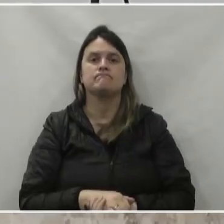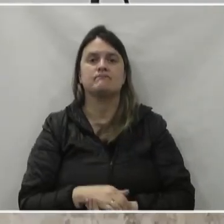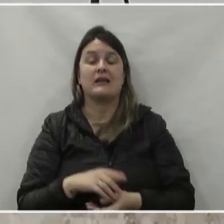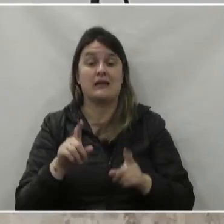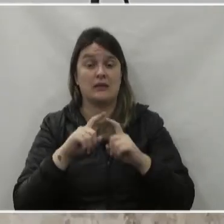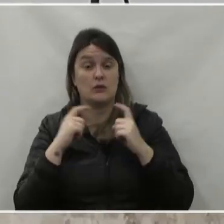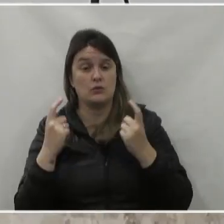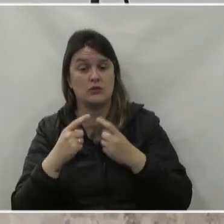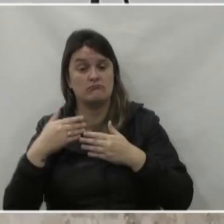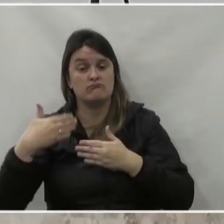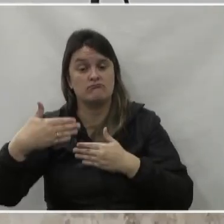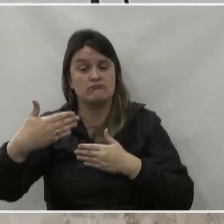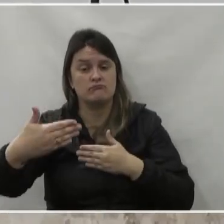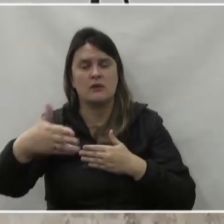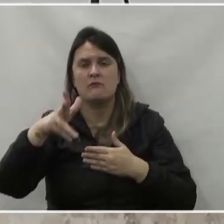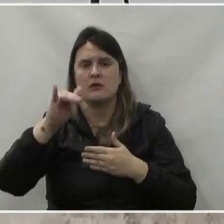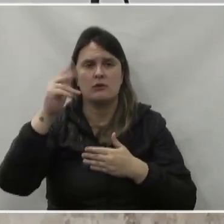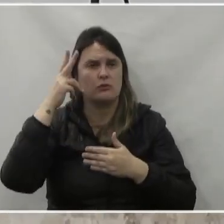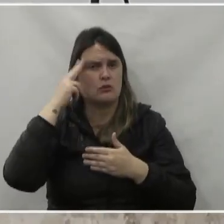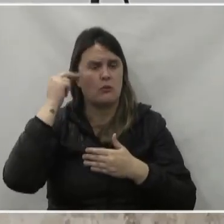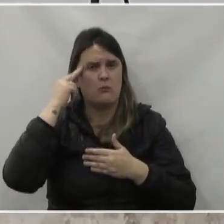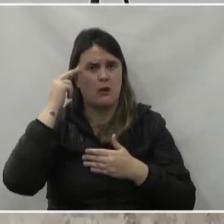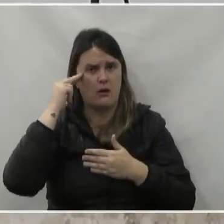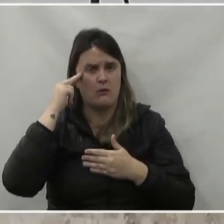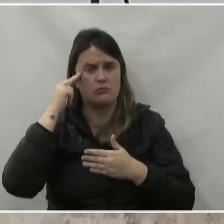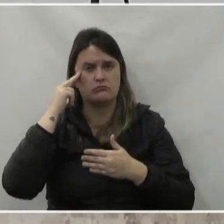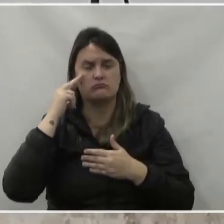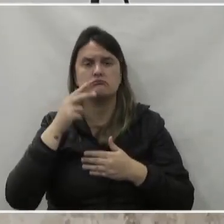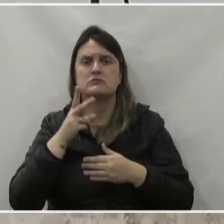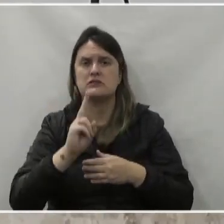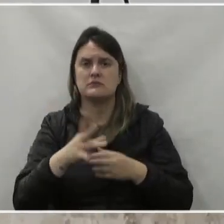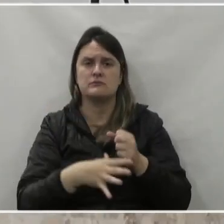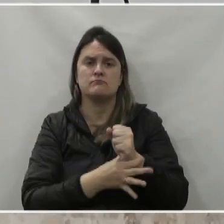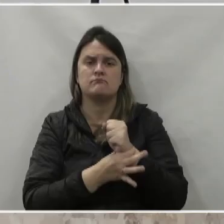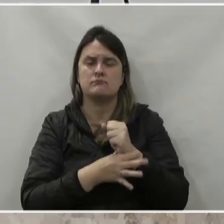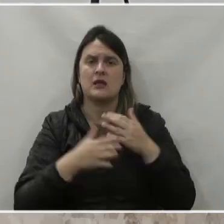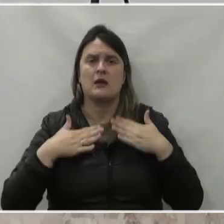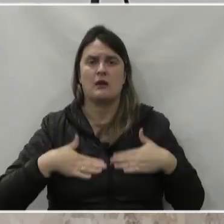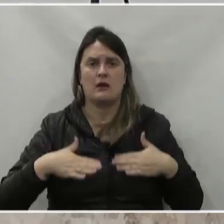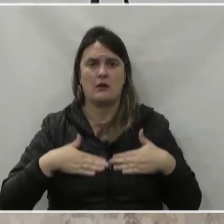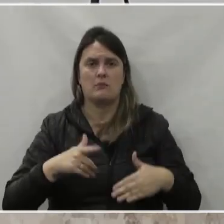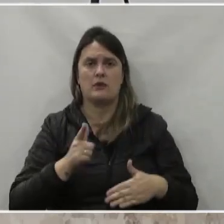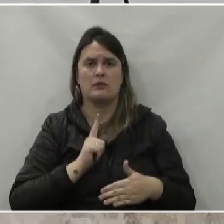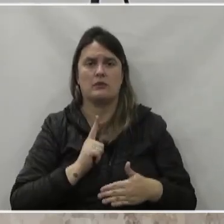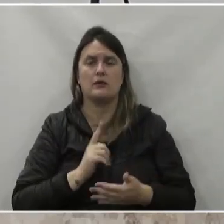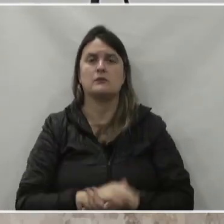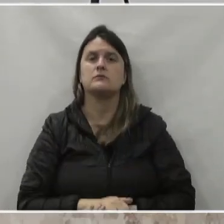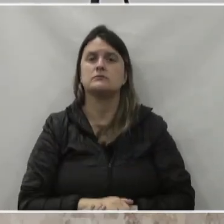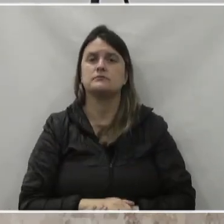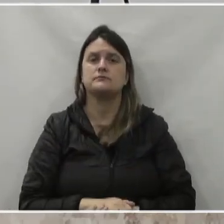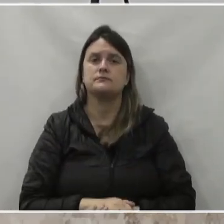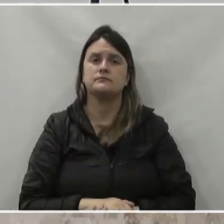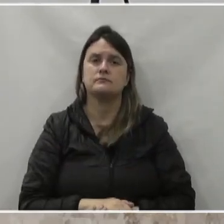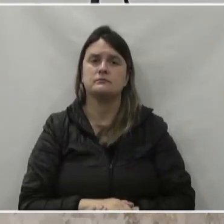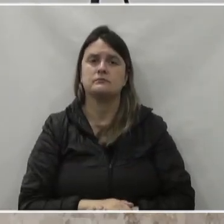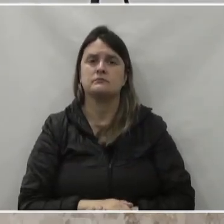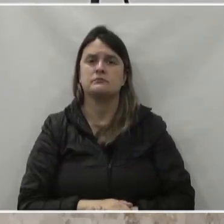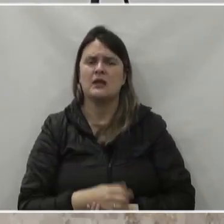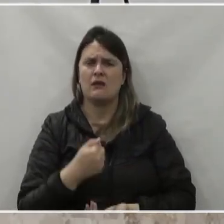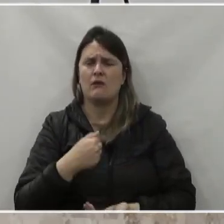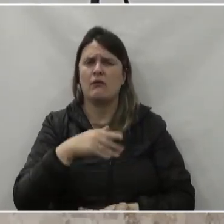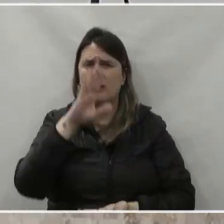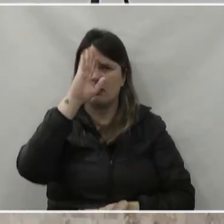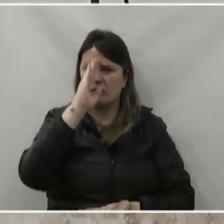normal dos trabalhos será retomado com segurança e tranquilidade. Eu falo tudo isso com bastante